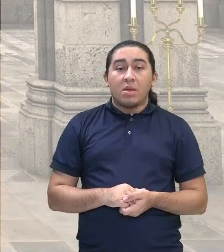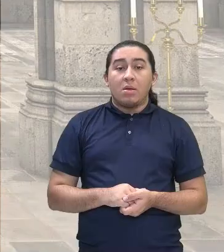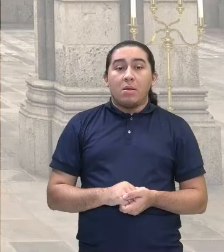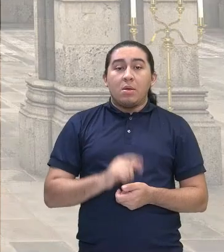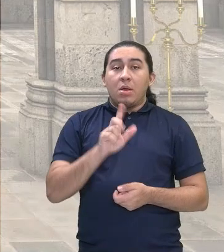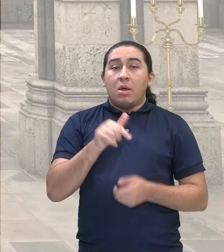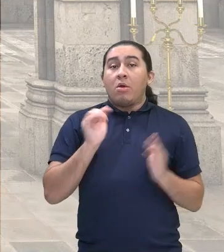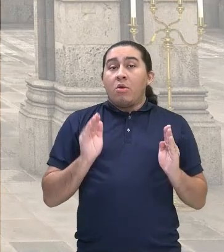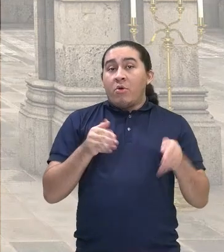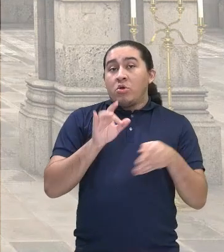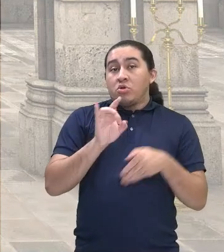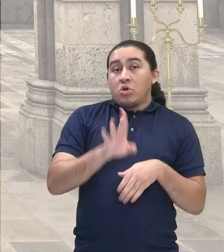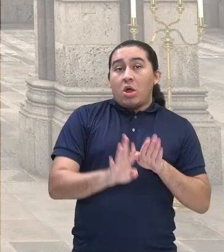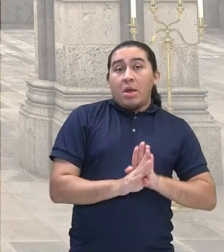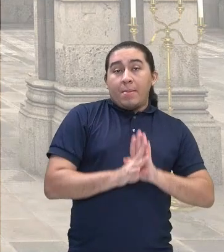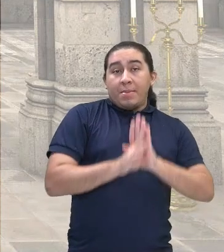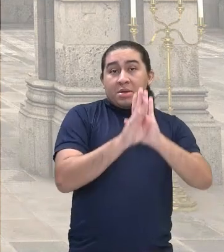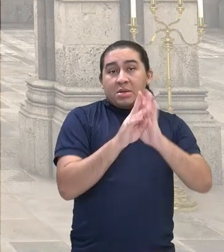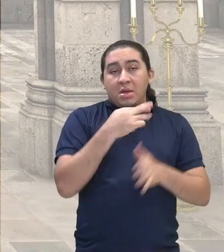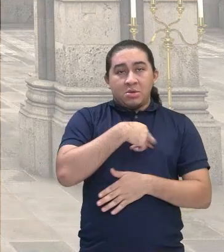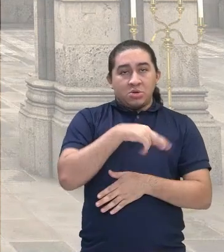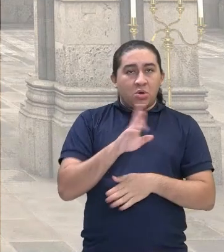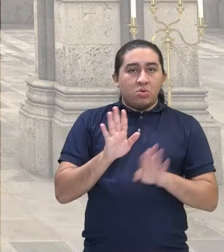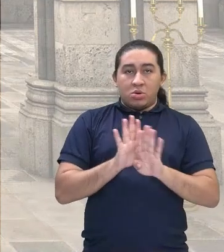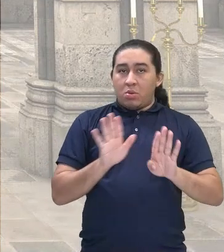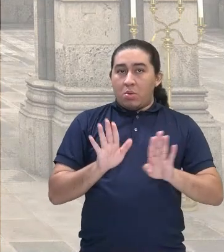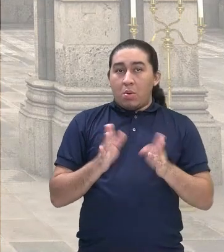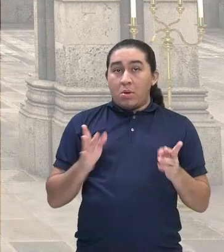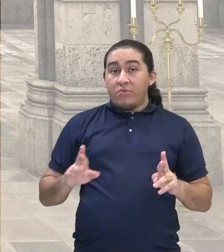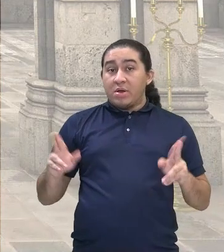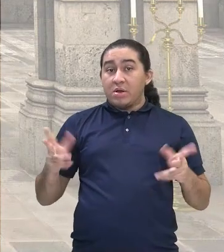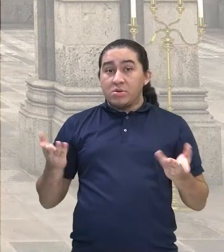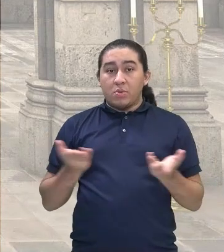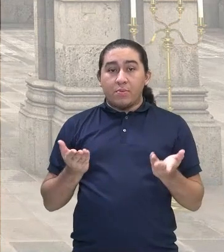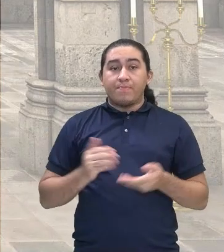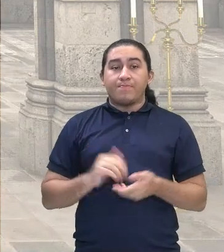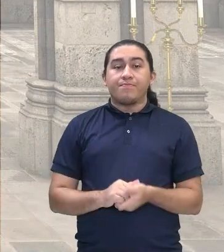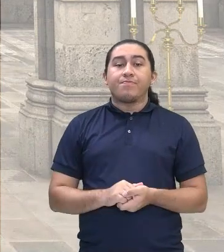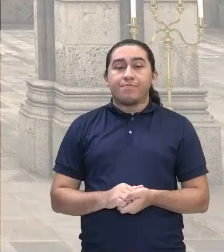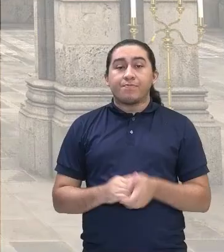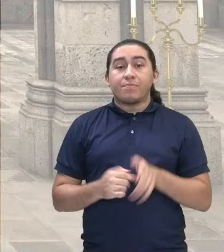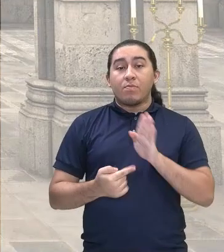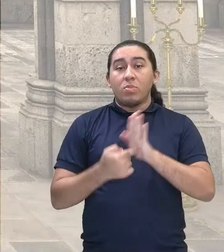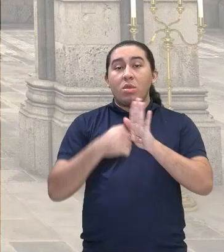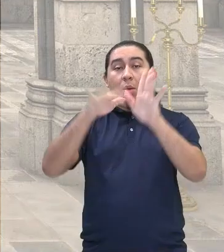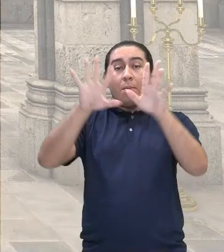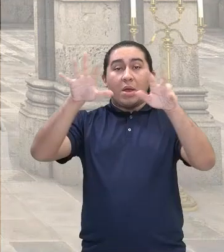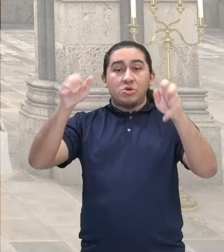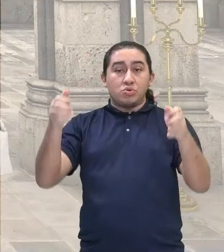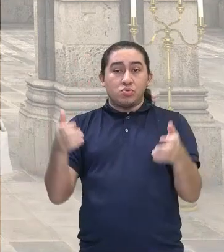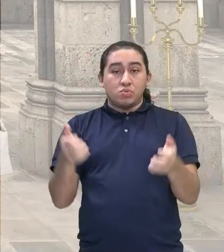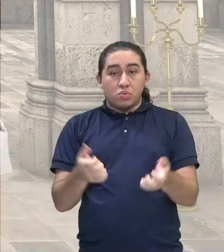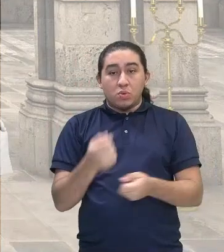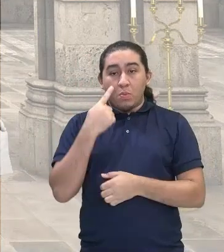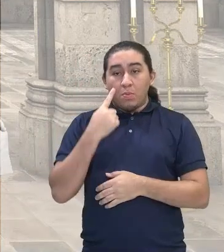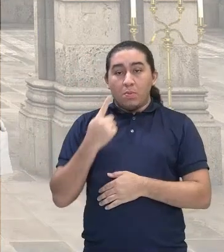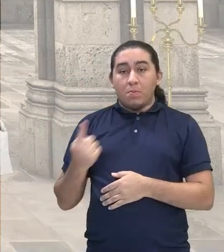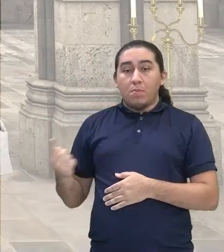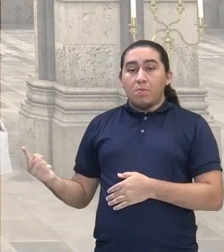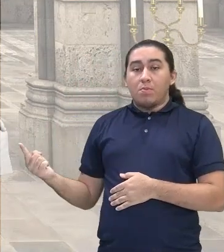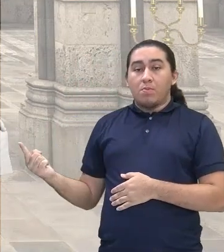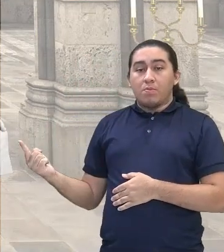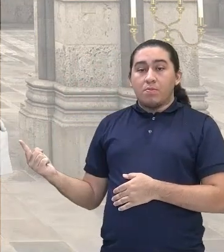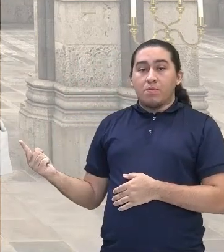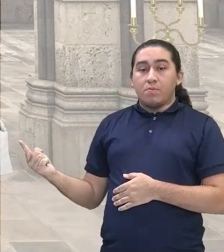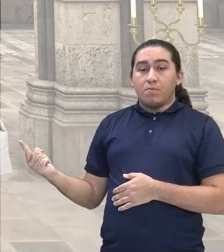quê? Para a religiosidade, certo? E vamos mostrar para vocês uma escultura aqui desse período